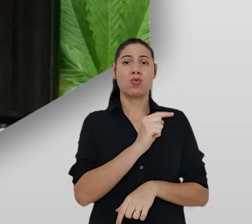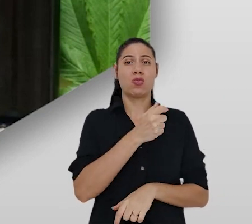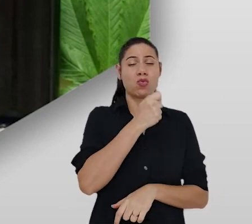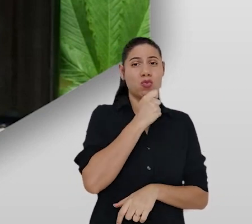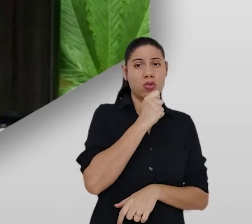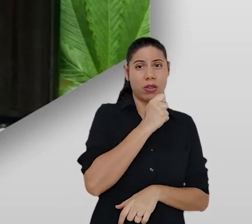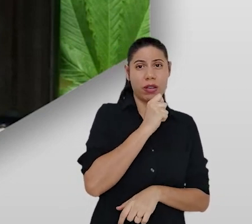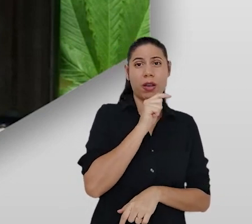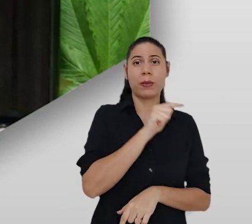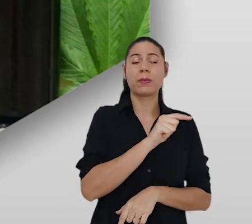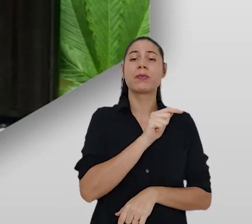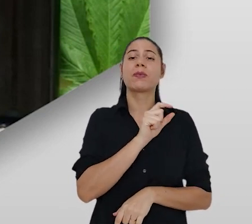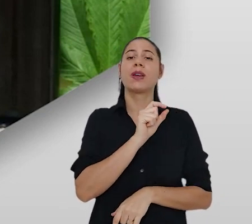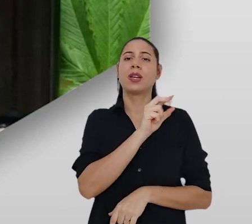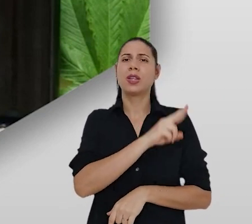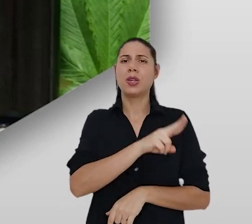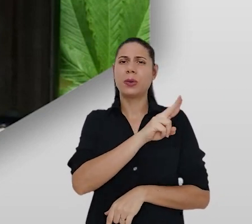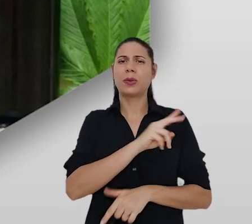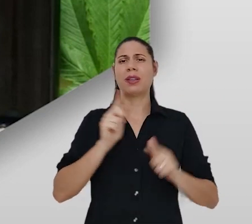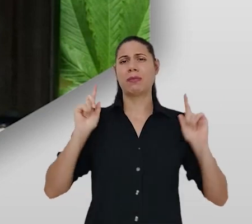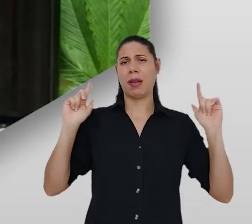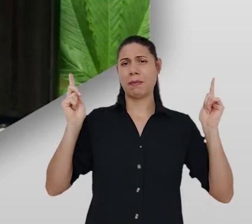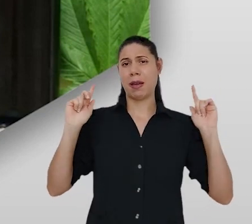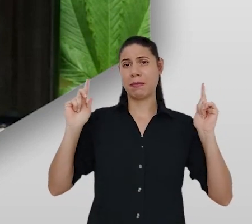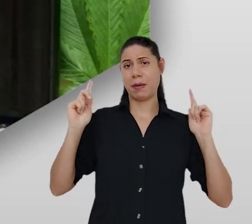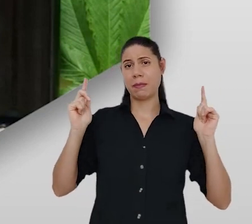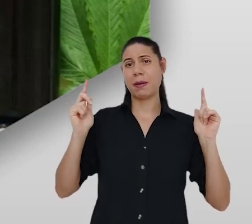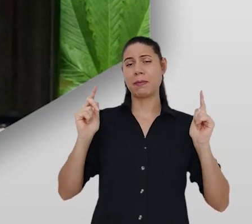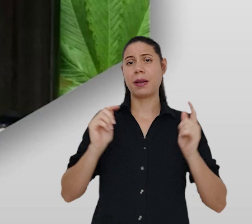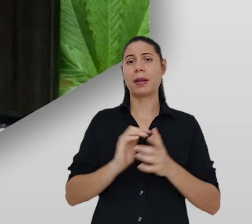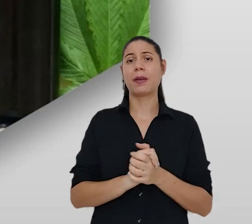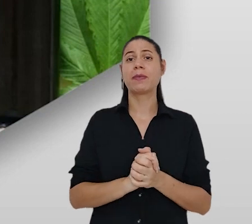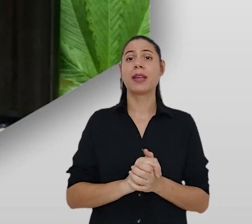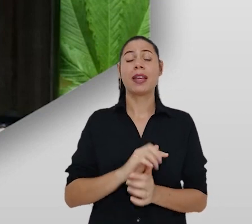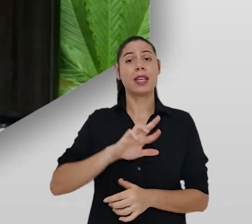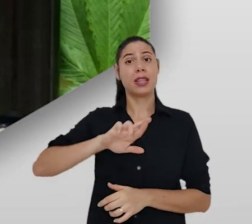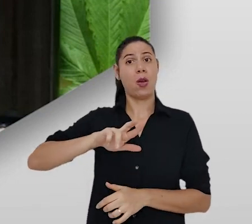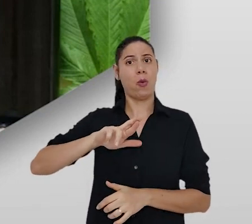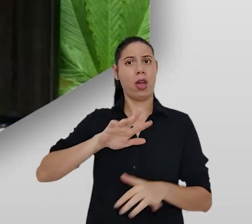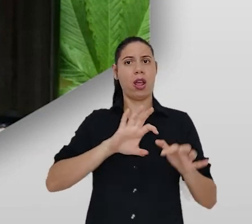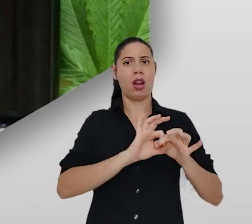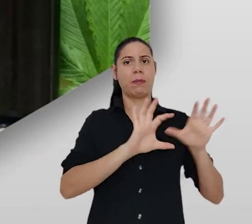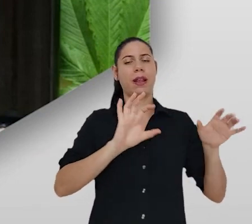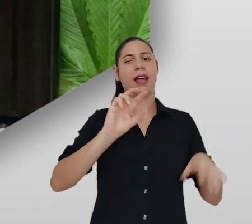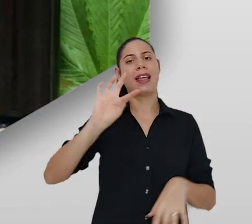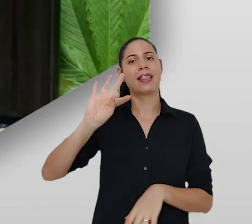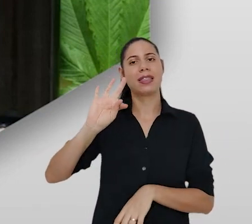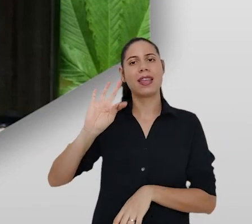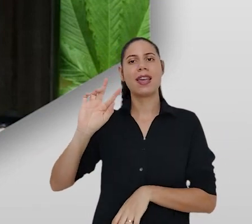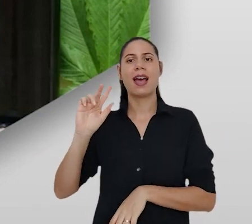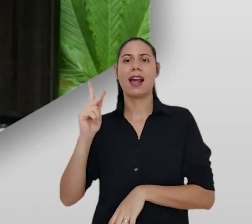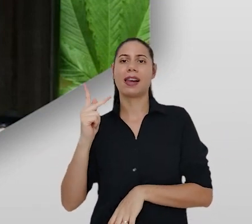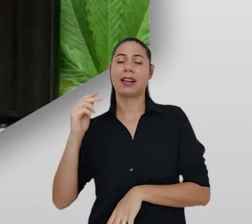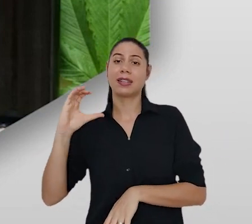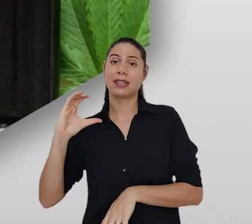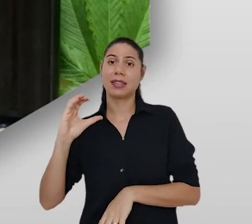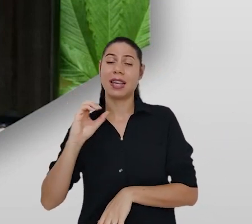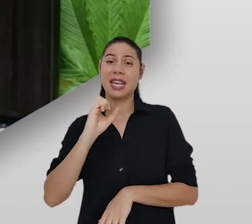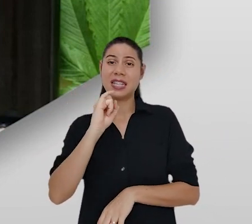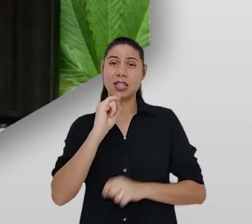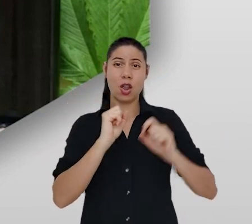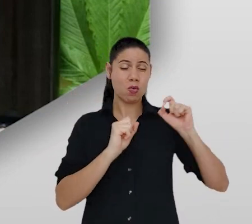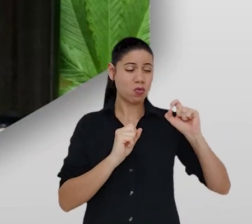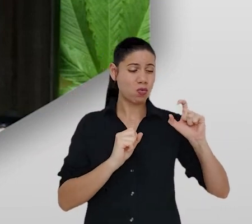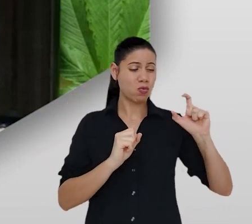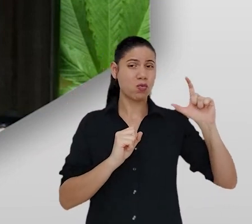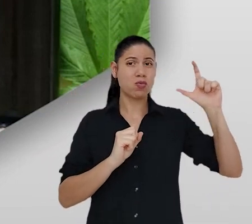de maconha, que tem seu uso recreativo ou adulto não liberado, é o THC, que em grande quantidade